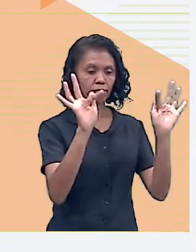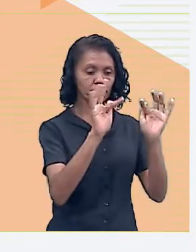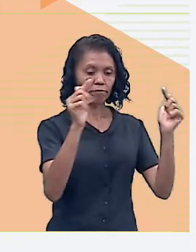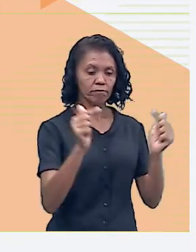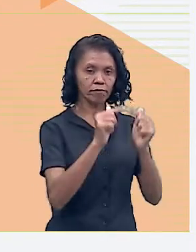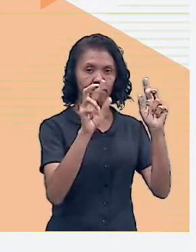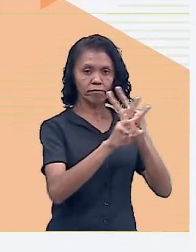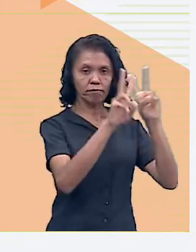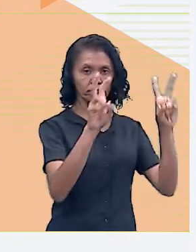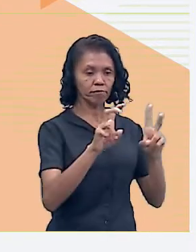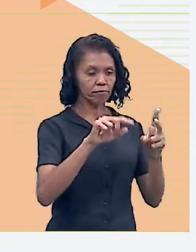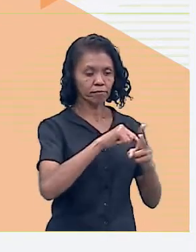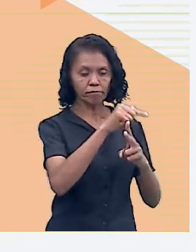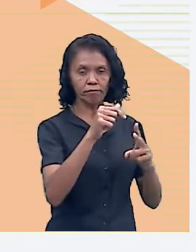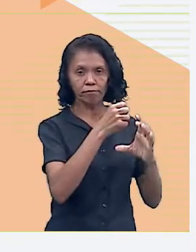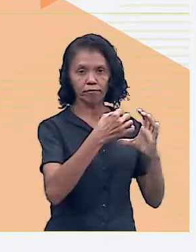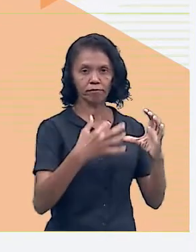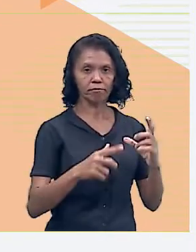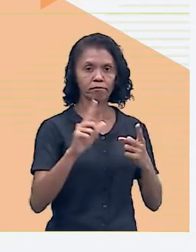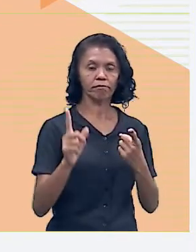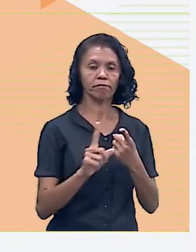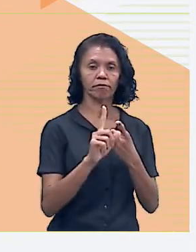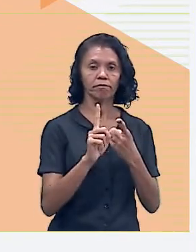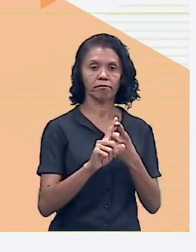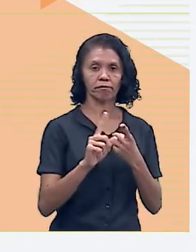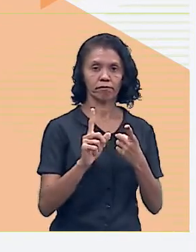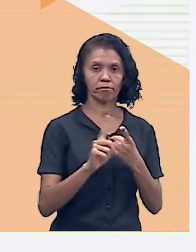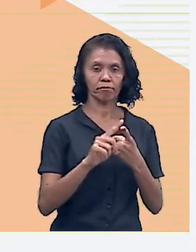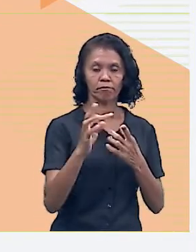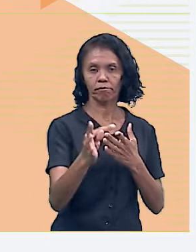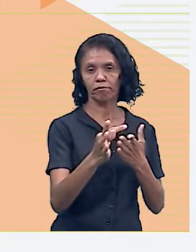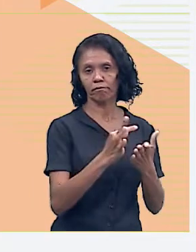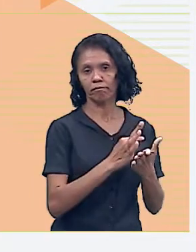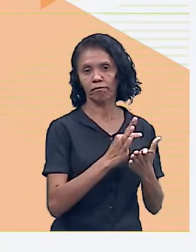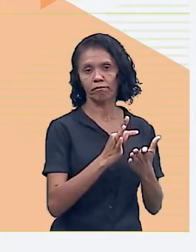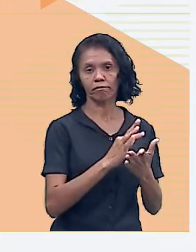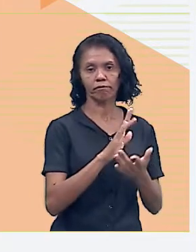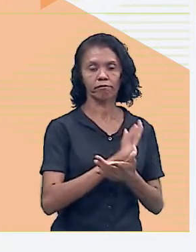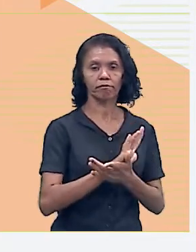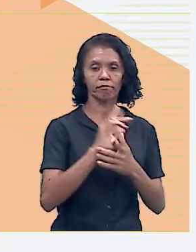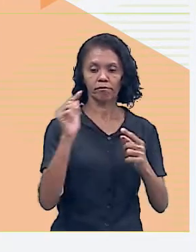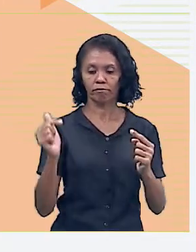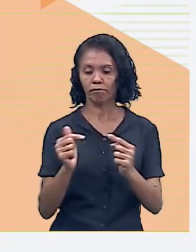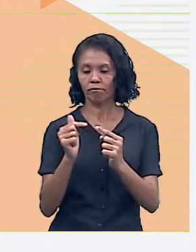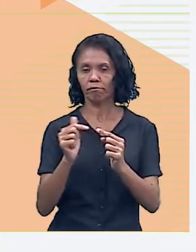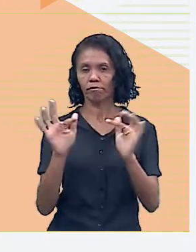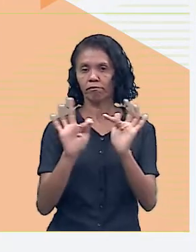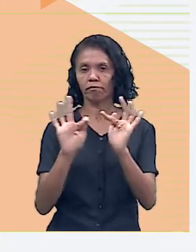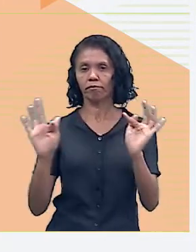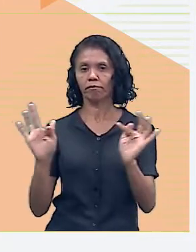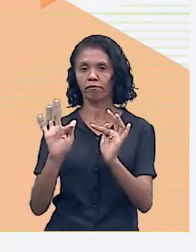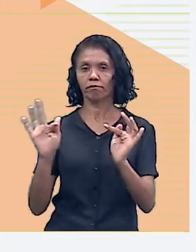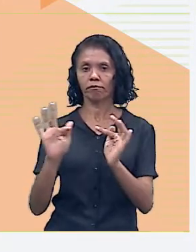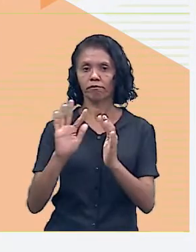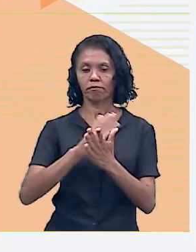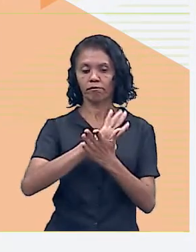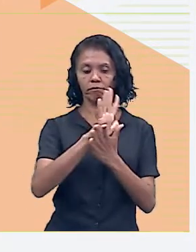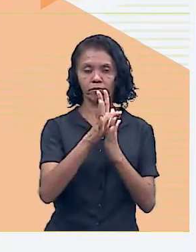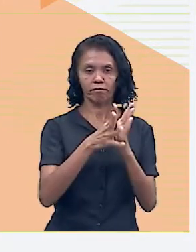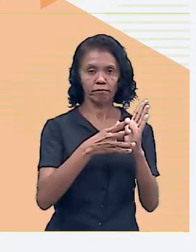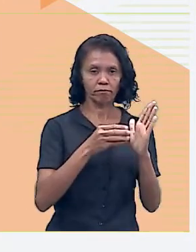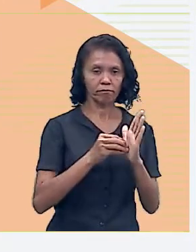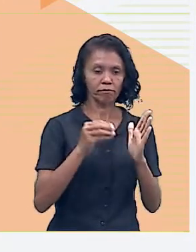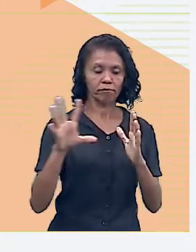tema que condiciona duas características primeira característica do texto que tem que estar ligado a frase tema abordagem temática